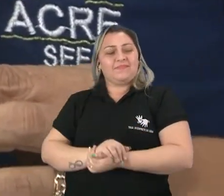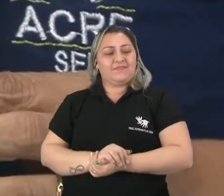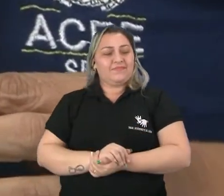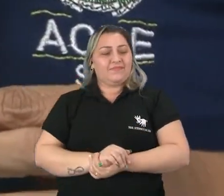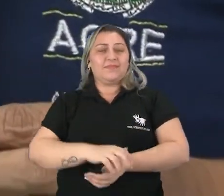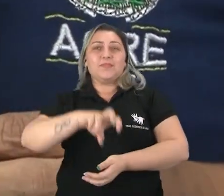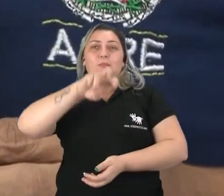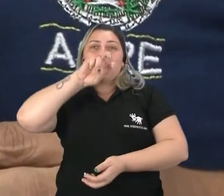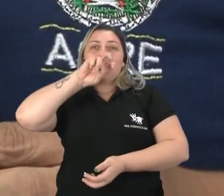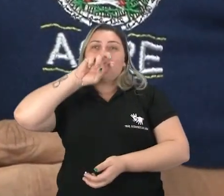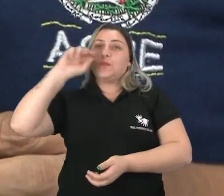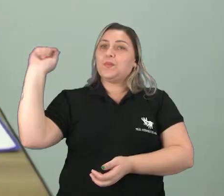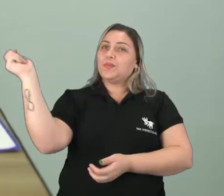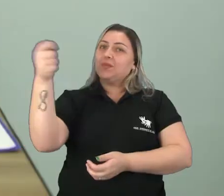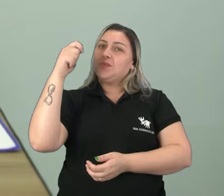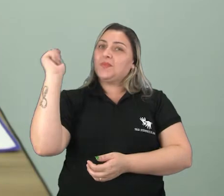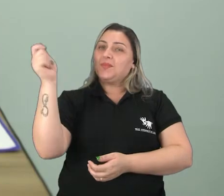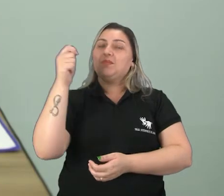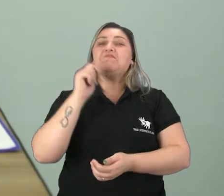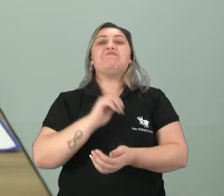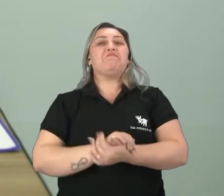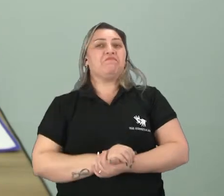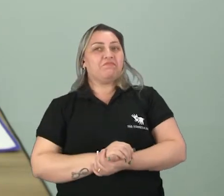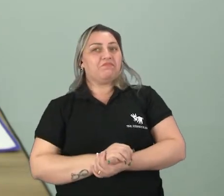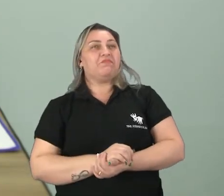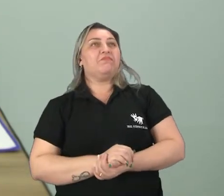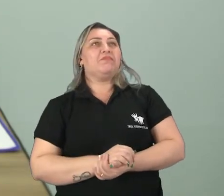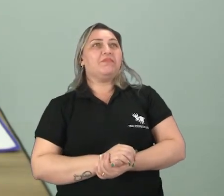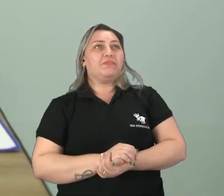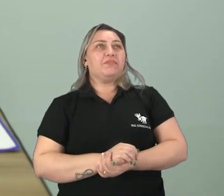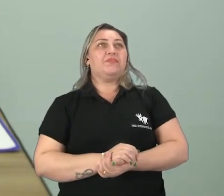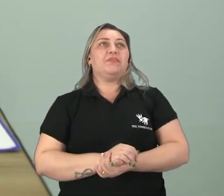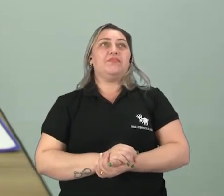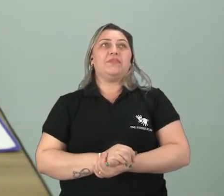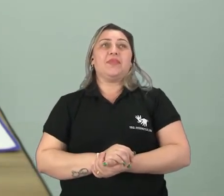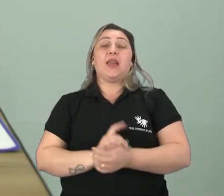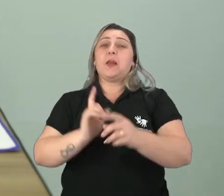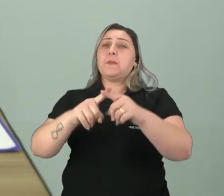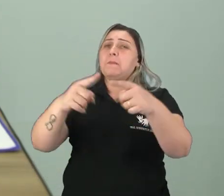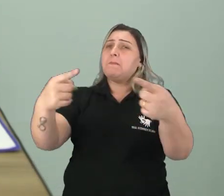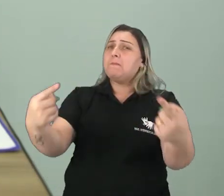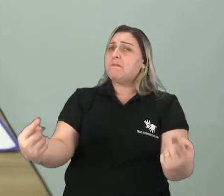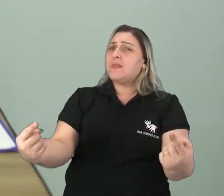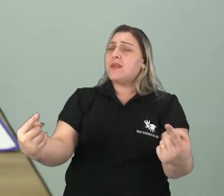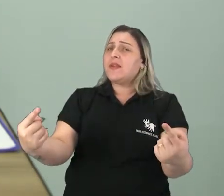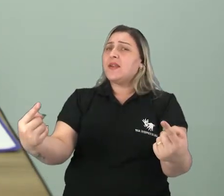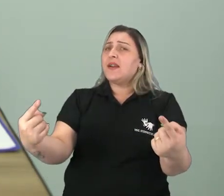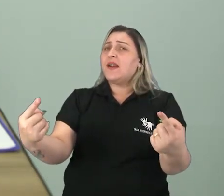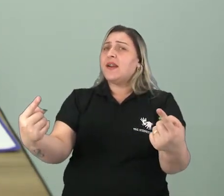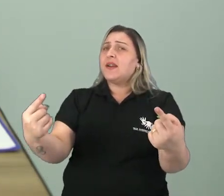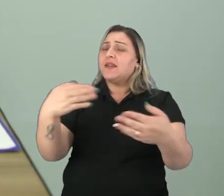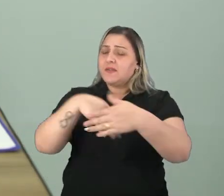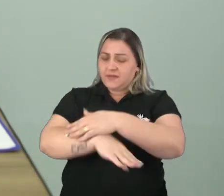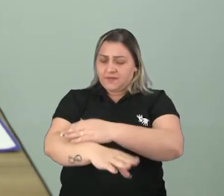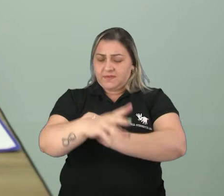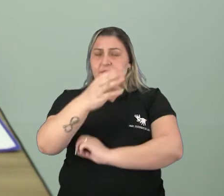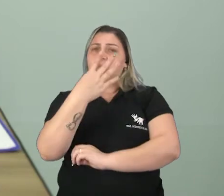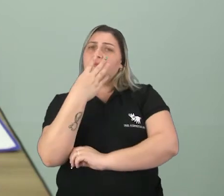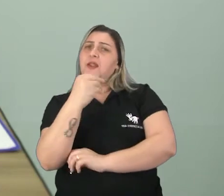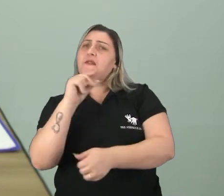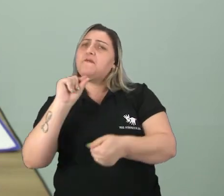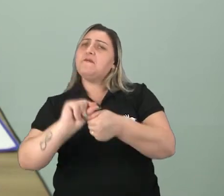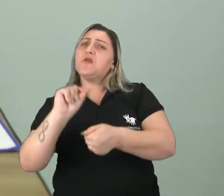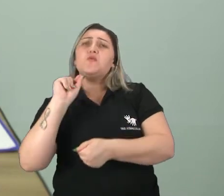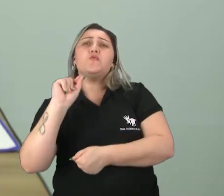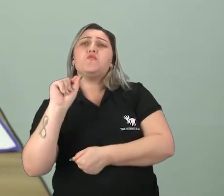é Mônicas mesmo tá mais e acho porta retrato